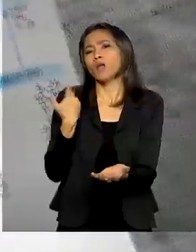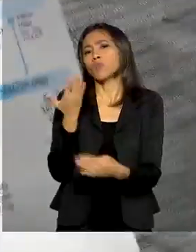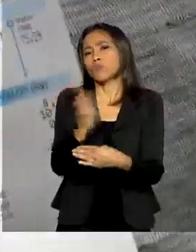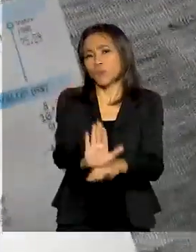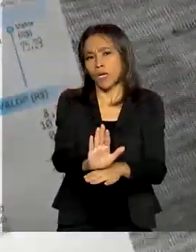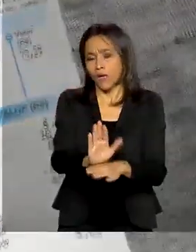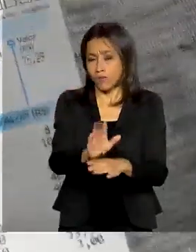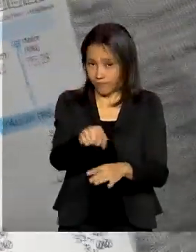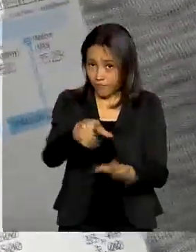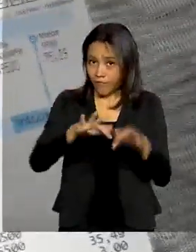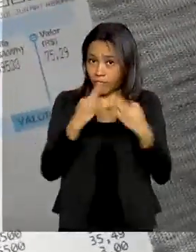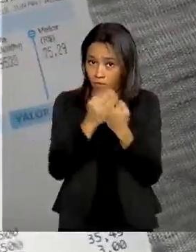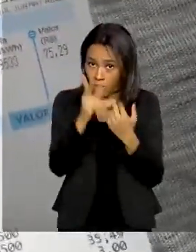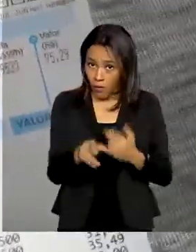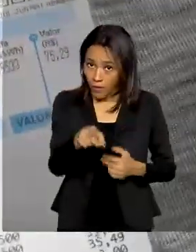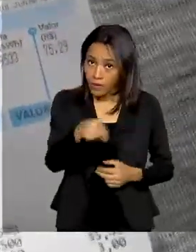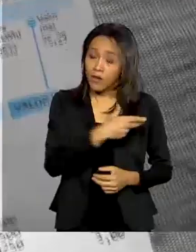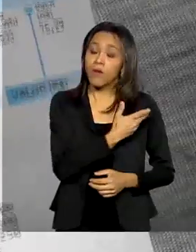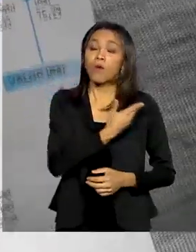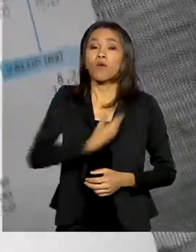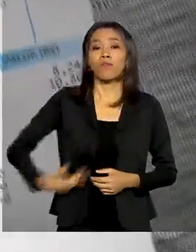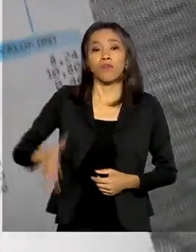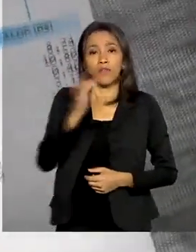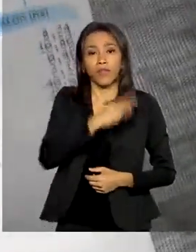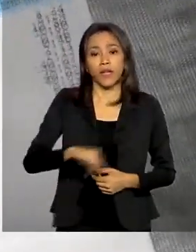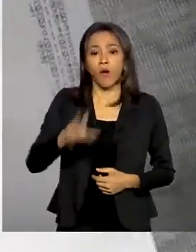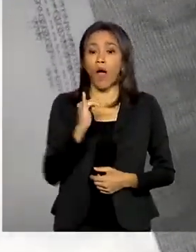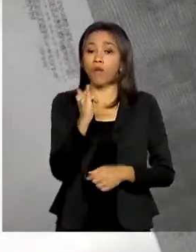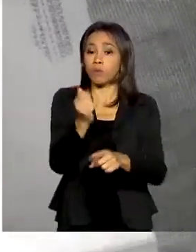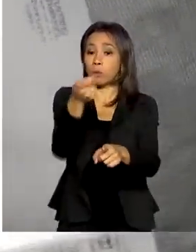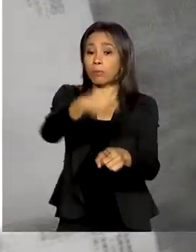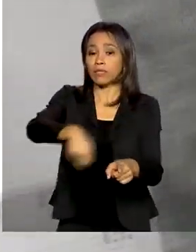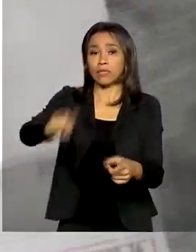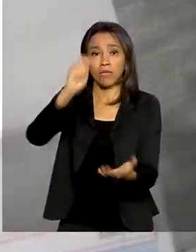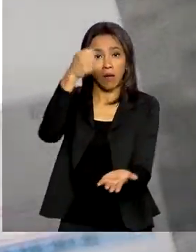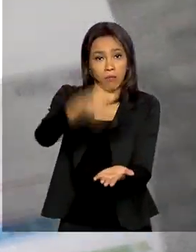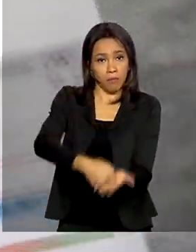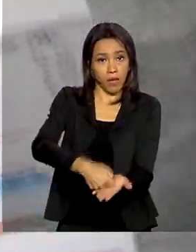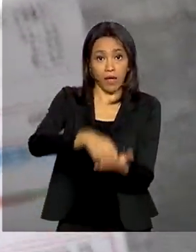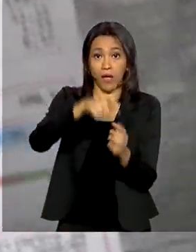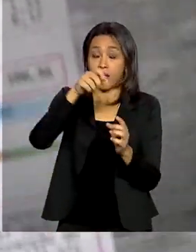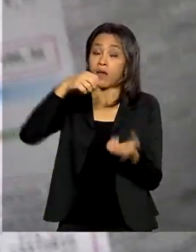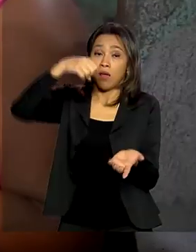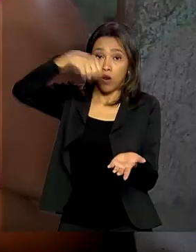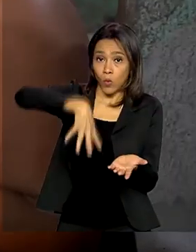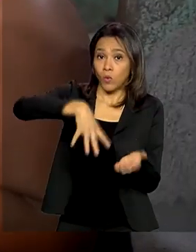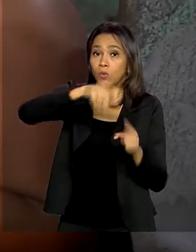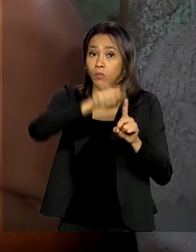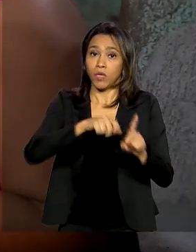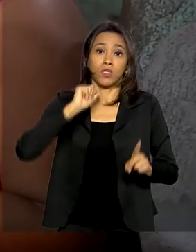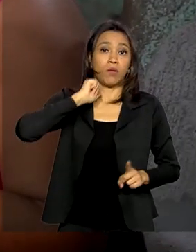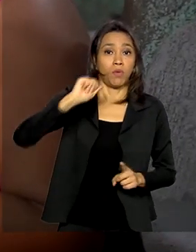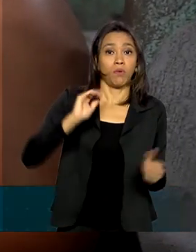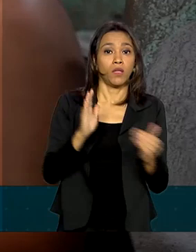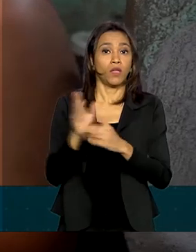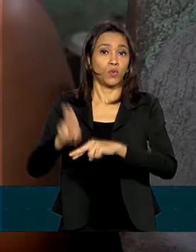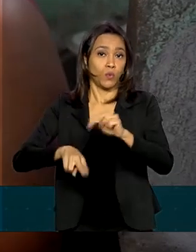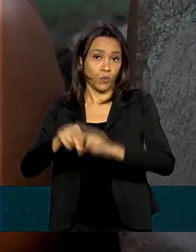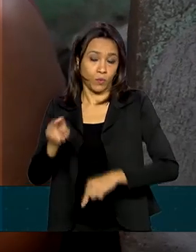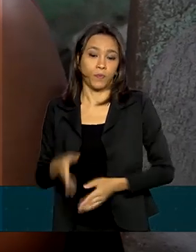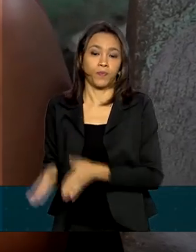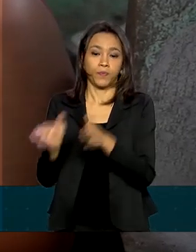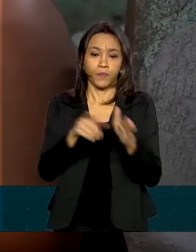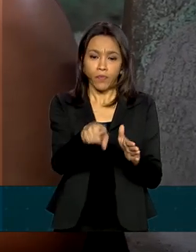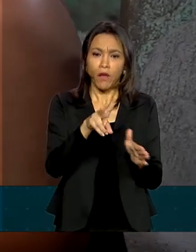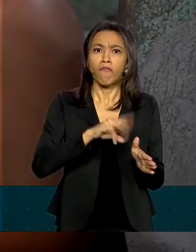dela, o governo federal isentou o pagamento de energia elétrica de abril a junho. Vai me ajudar muito. Eu como